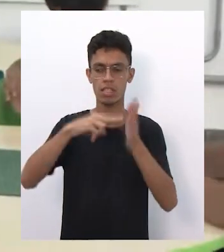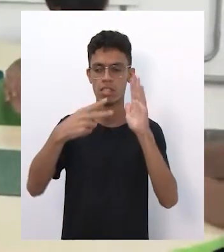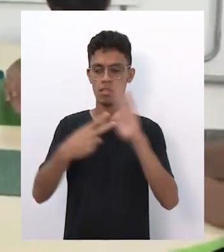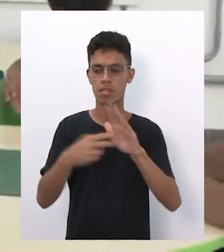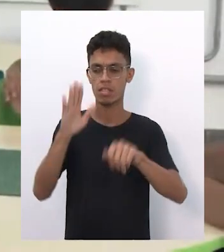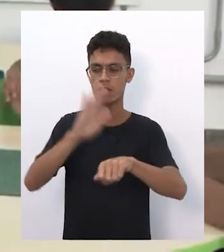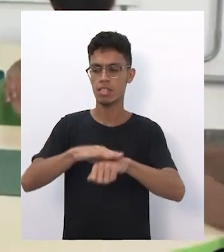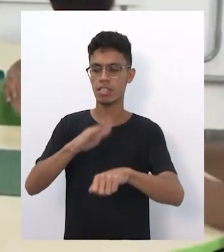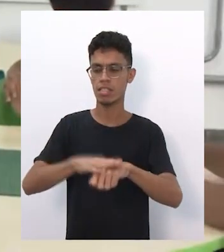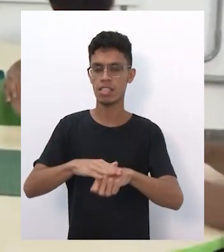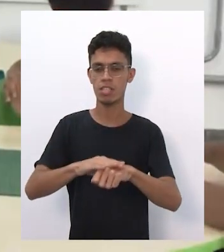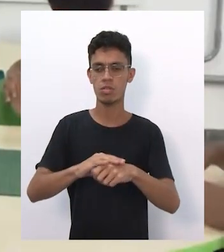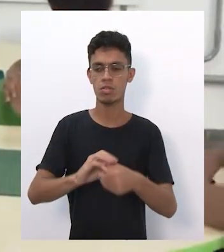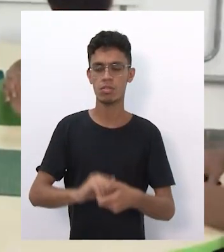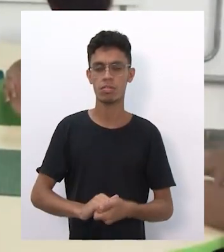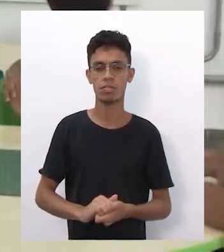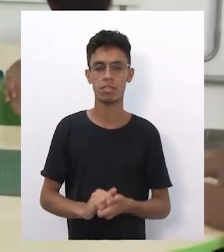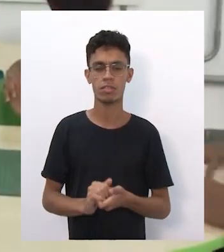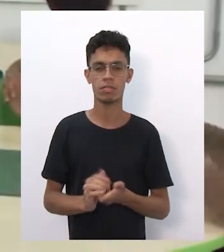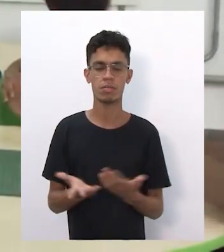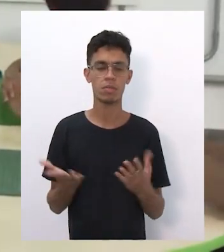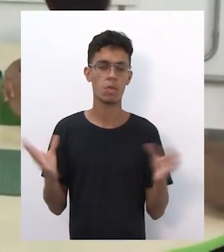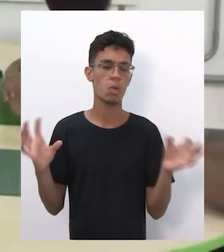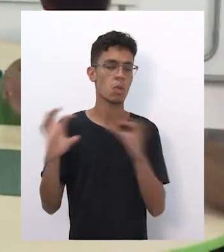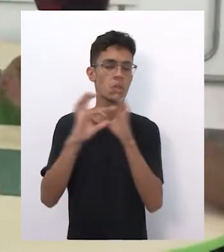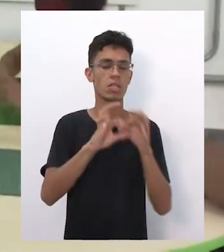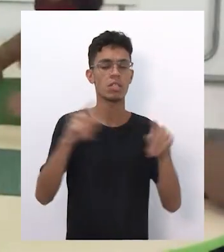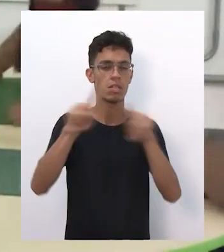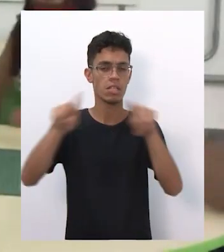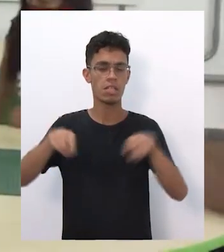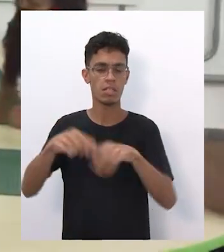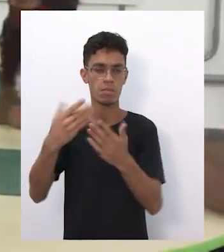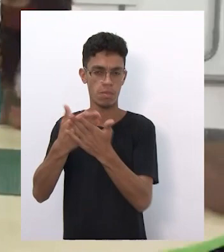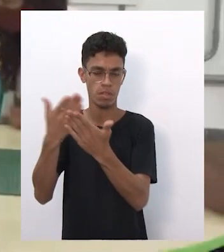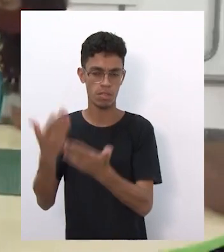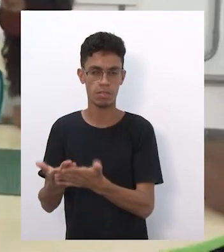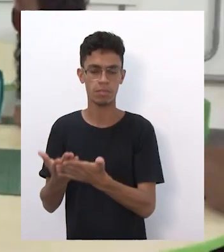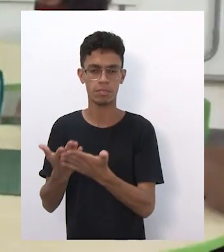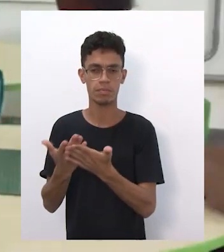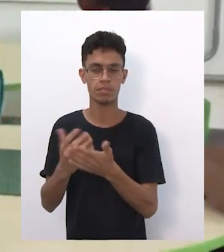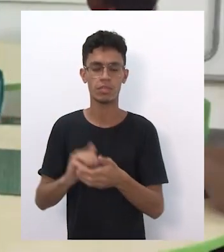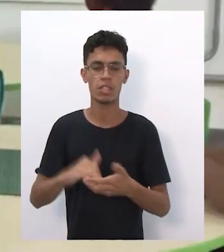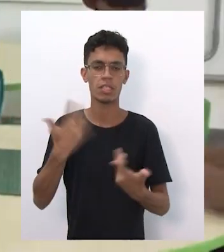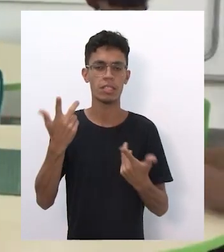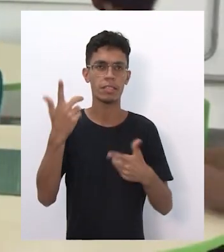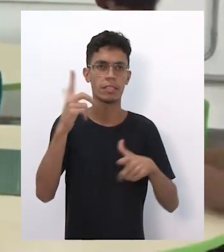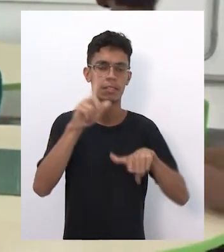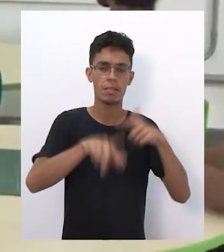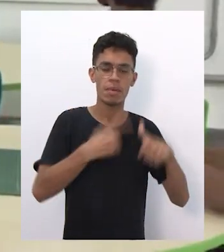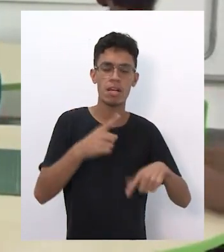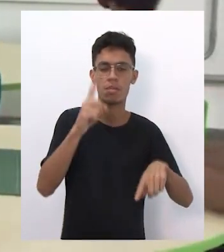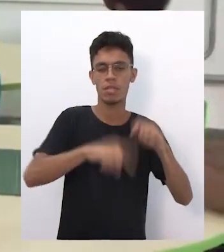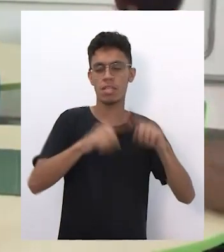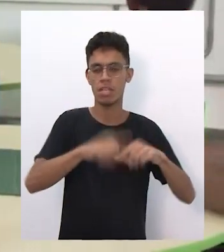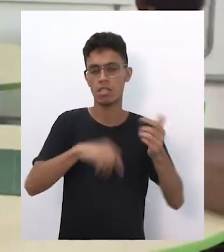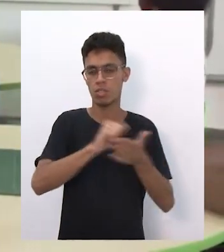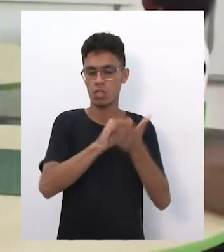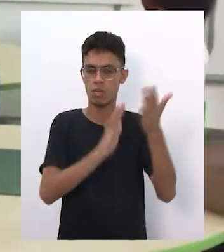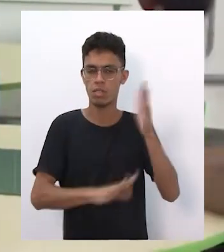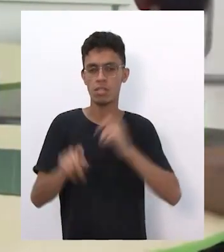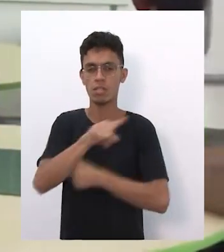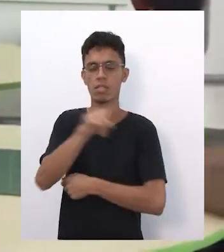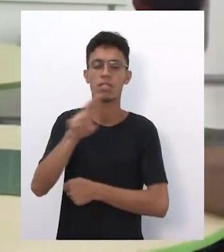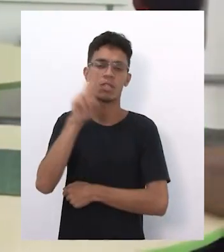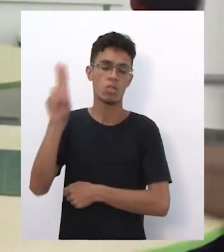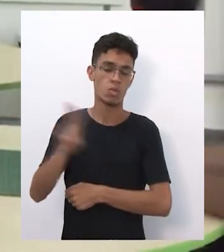do contexto da sala de aula? É ressignificar o trabalho em sala de aula. É o trabalho